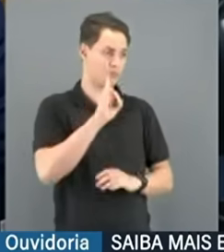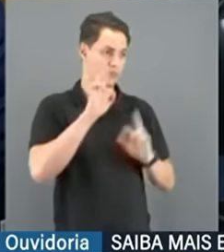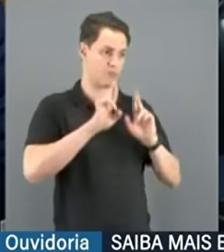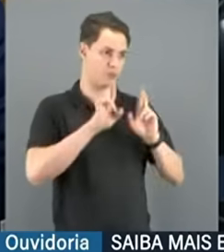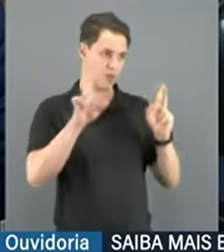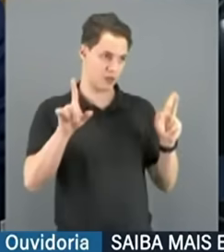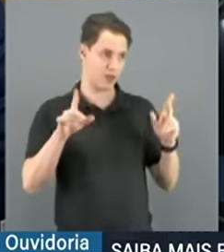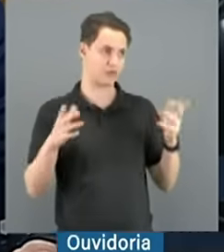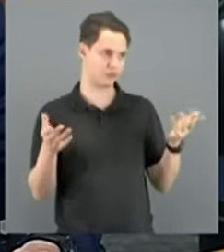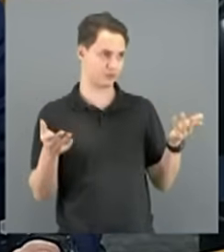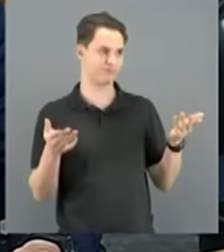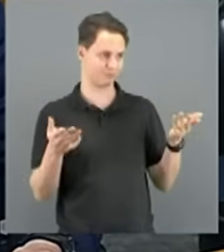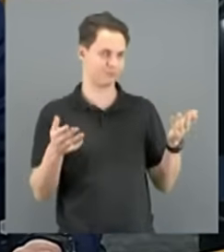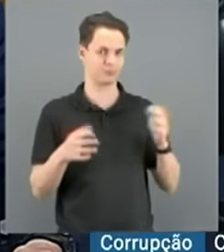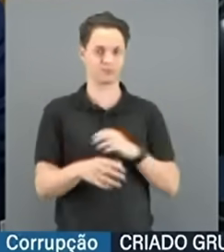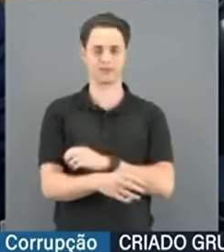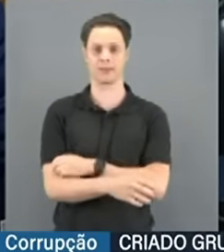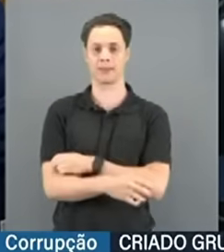extrema esquerda.